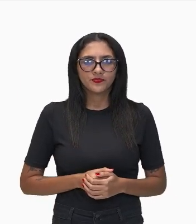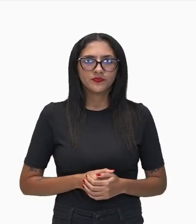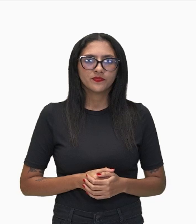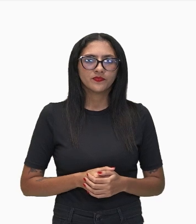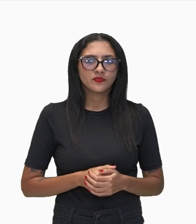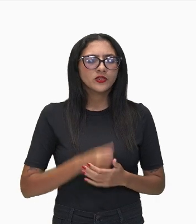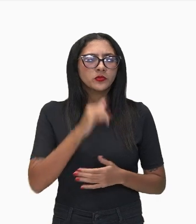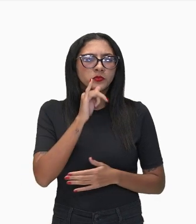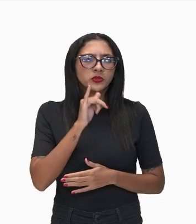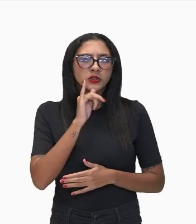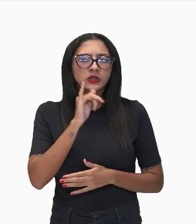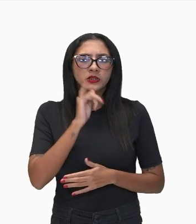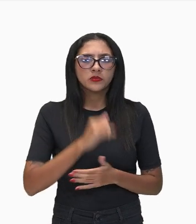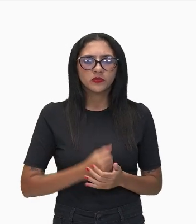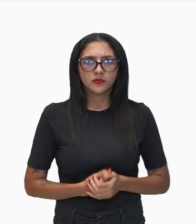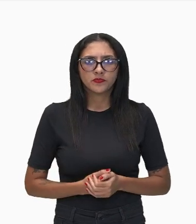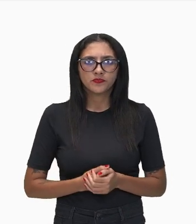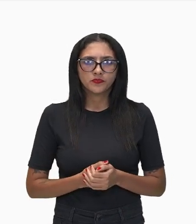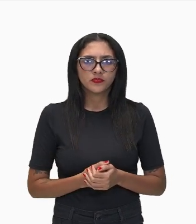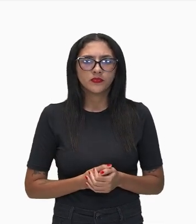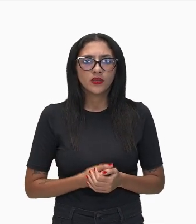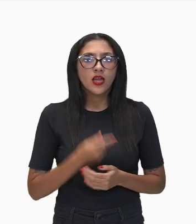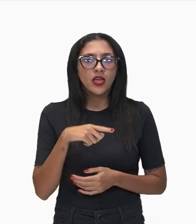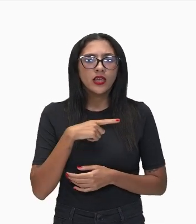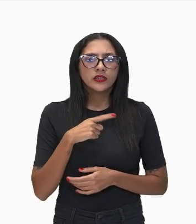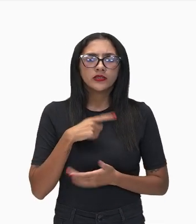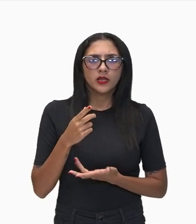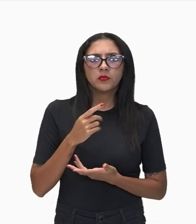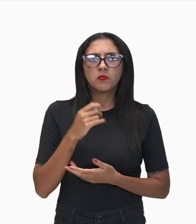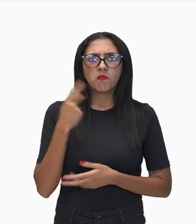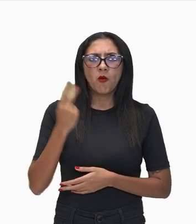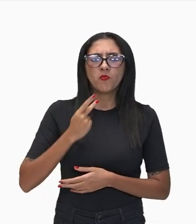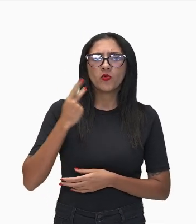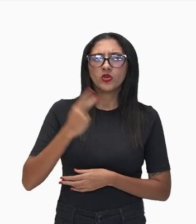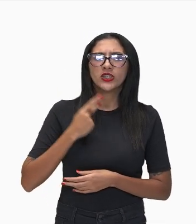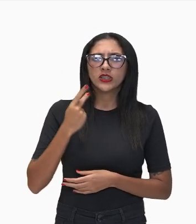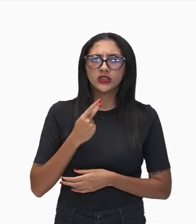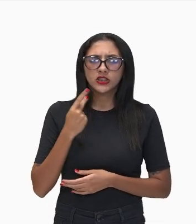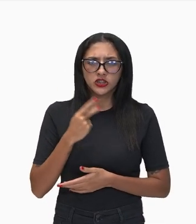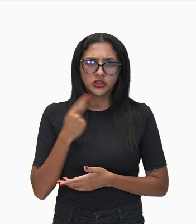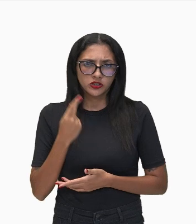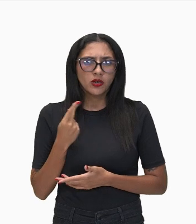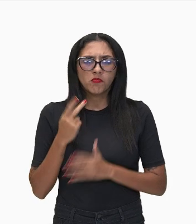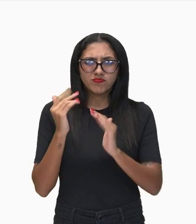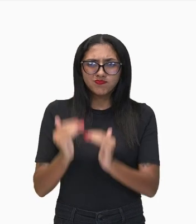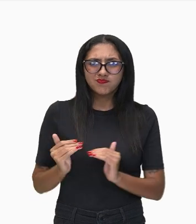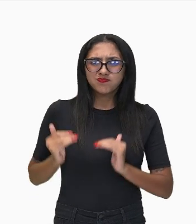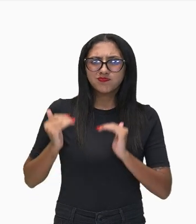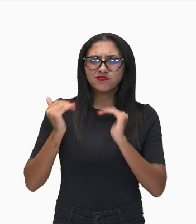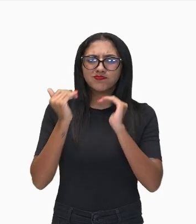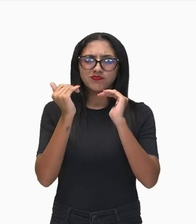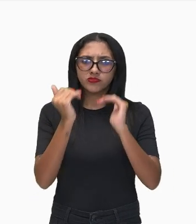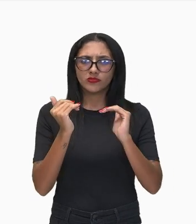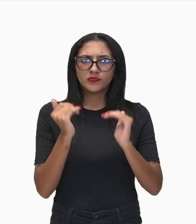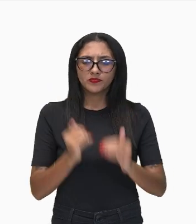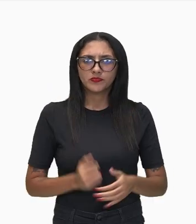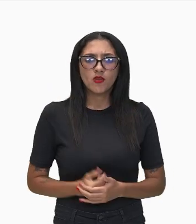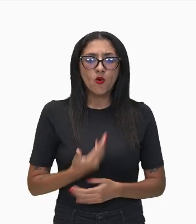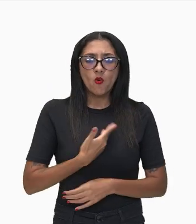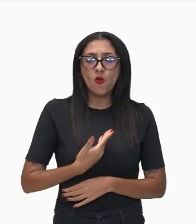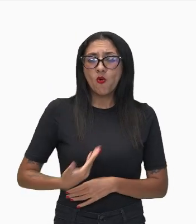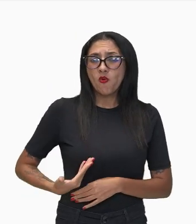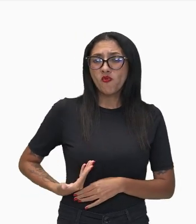aqueles estados-membros que eles são politicamente mais fortes do que o governo central. Então, o governo central, ele é um